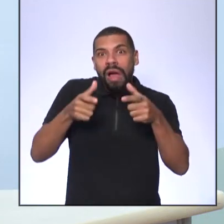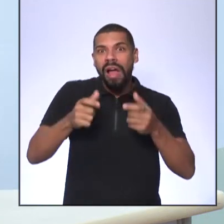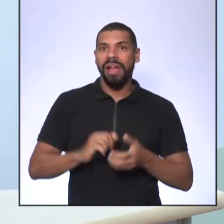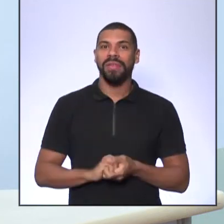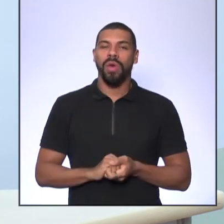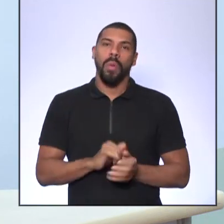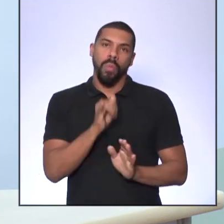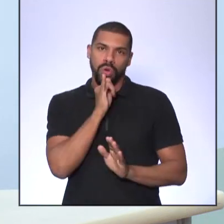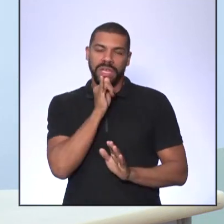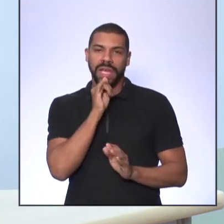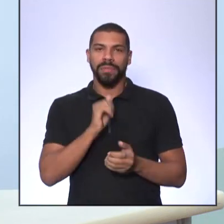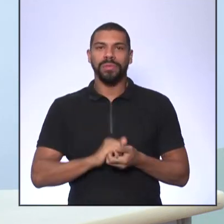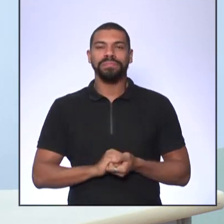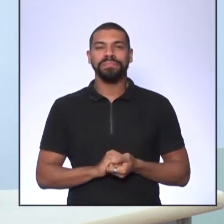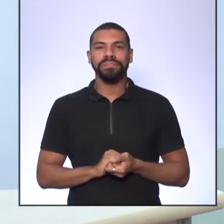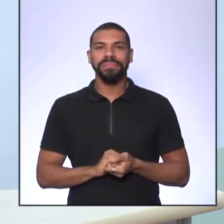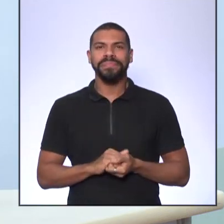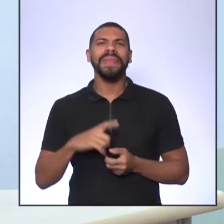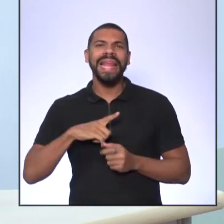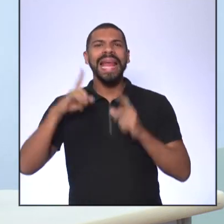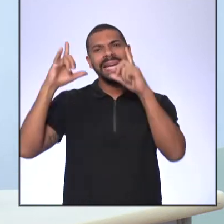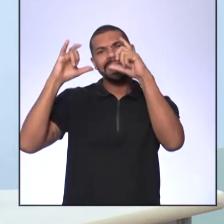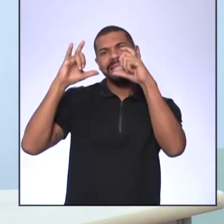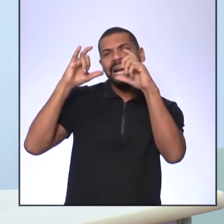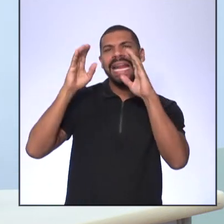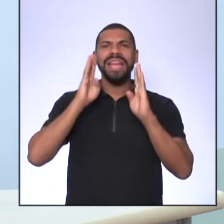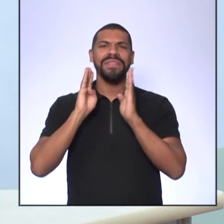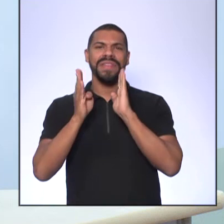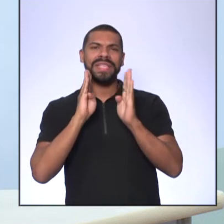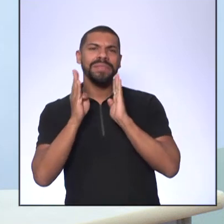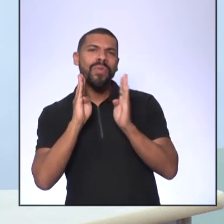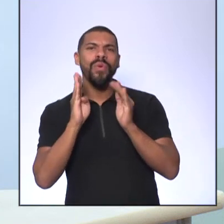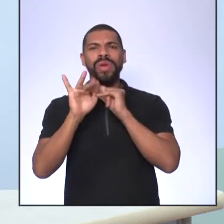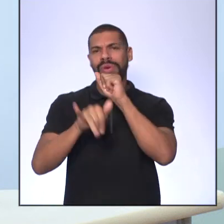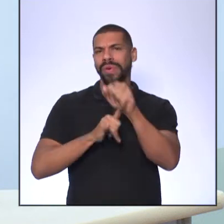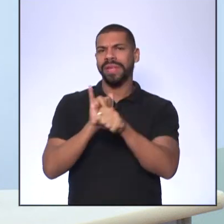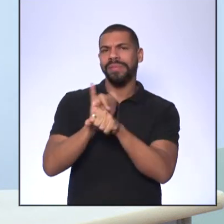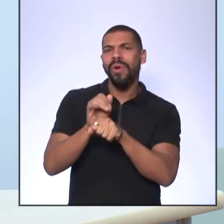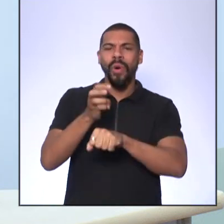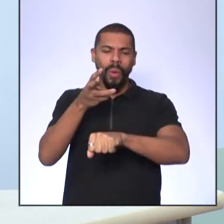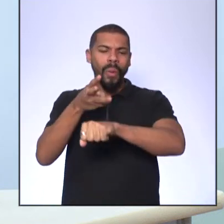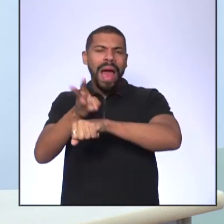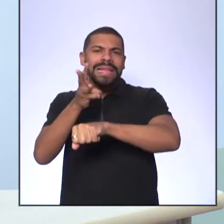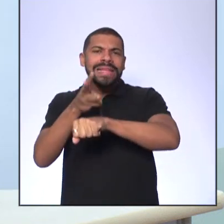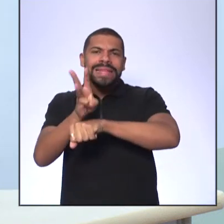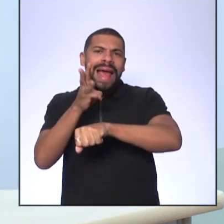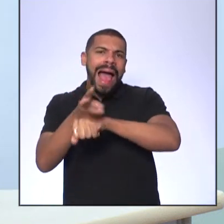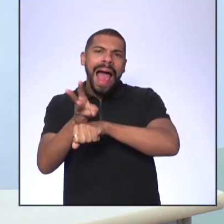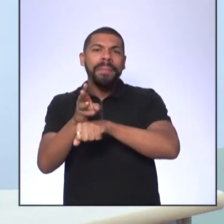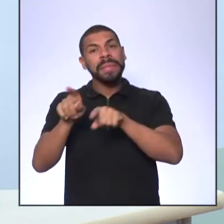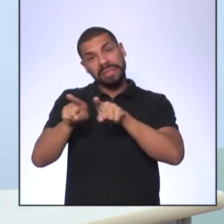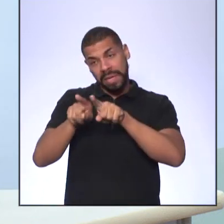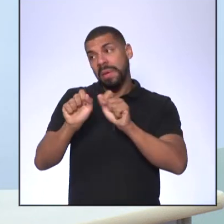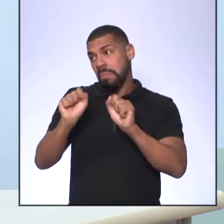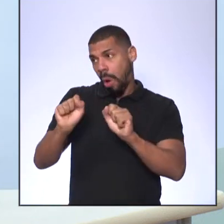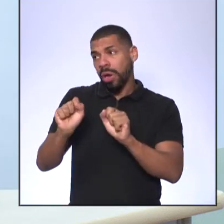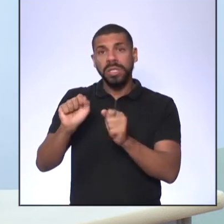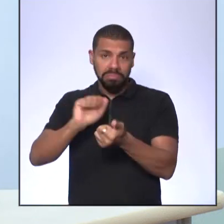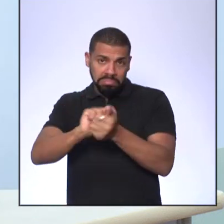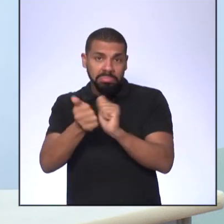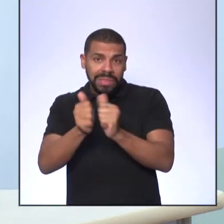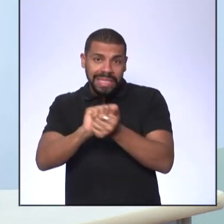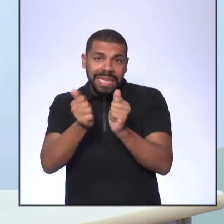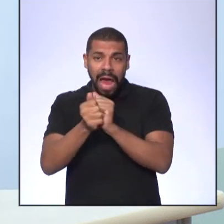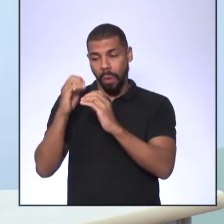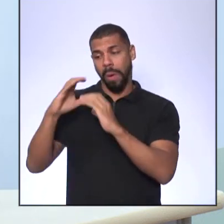a exemplo, né, temos aí Instagram, Facebook, YouTube, WhatsApp, que pode ser considerado também, né, um tipo